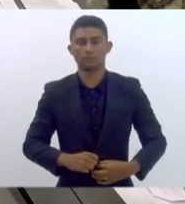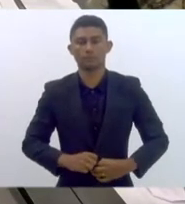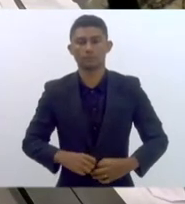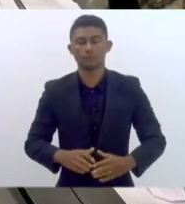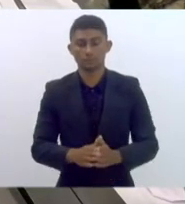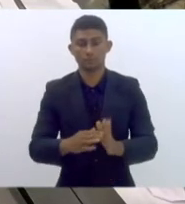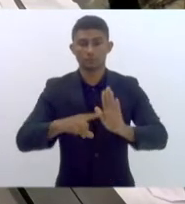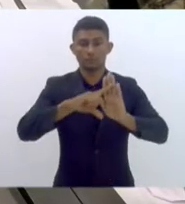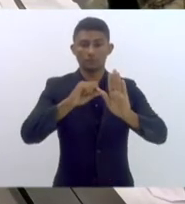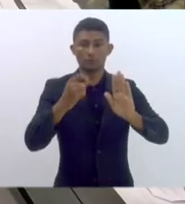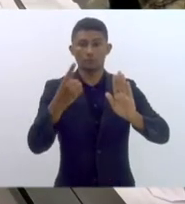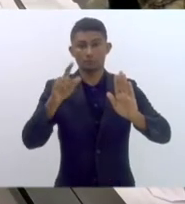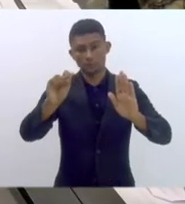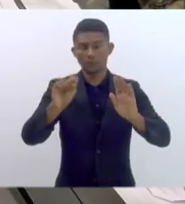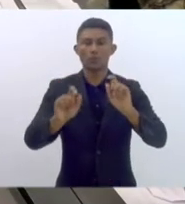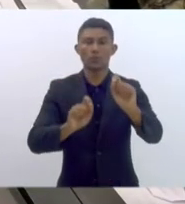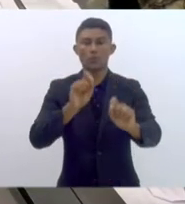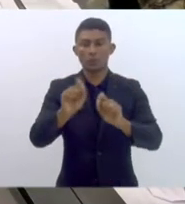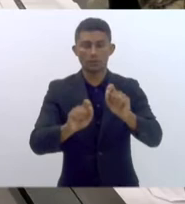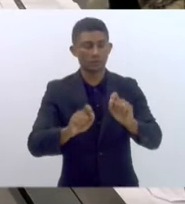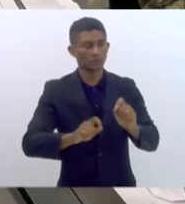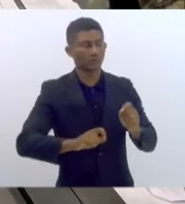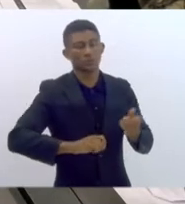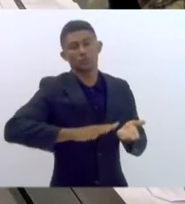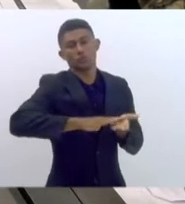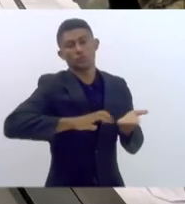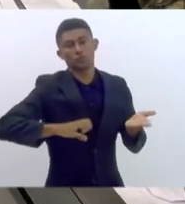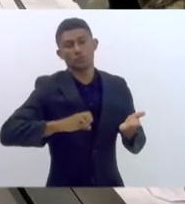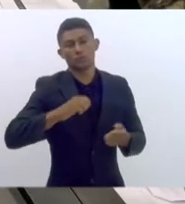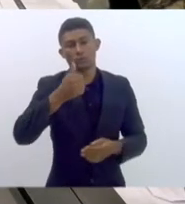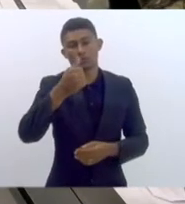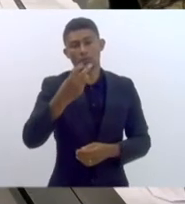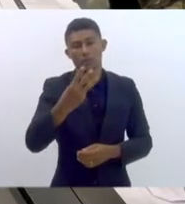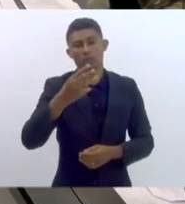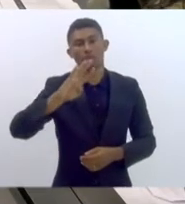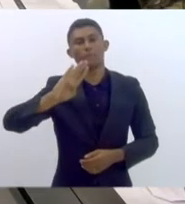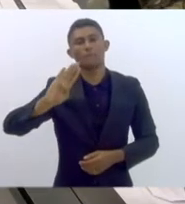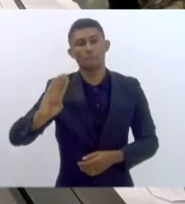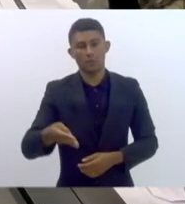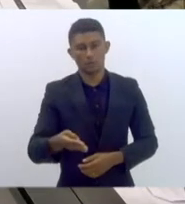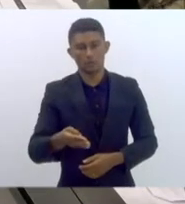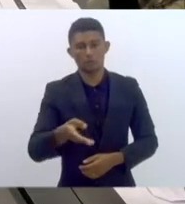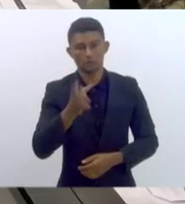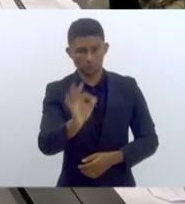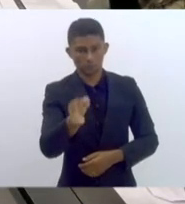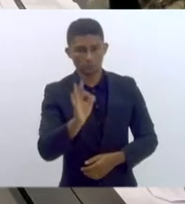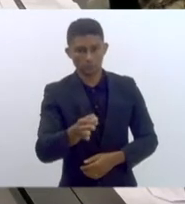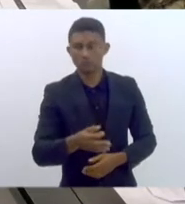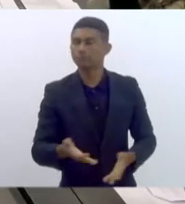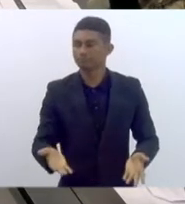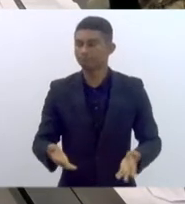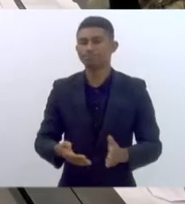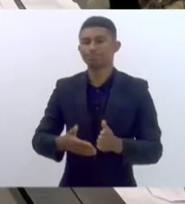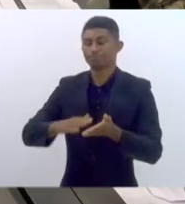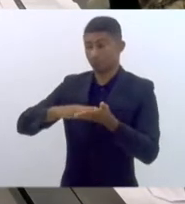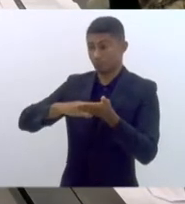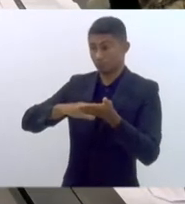Artigo 1A é a retirada dos 13 bilhões, retirada da inadimplência. Retirada dos 13